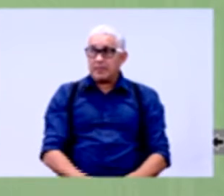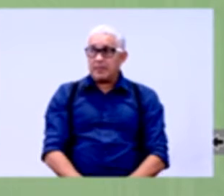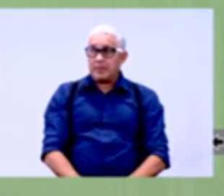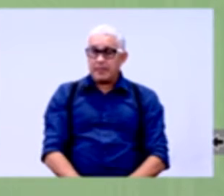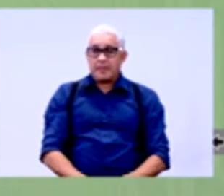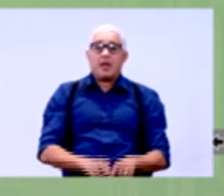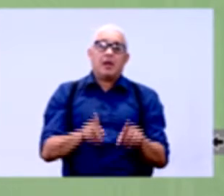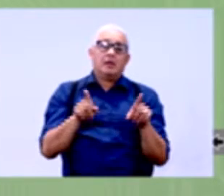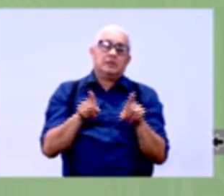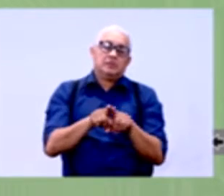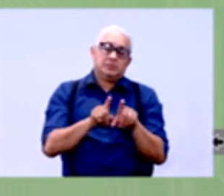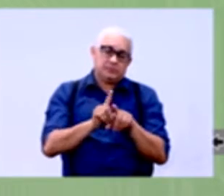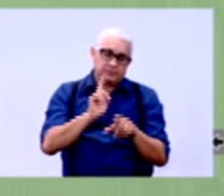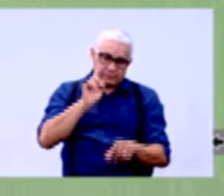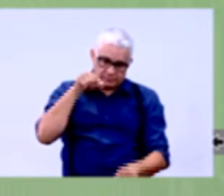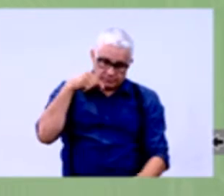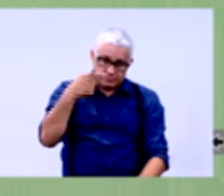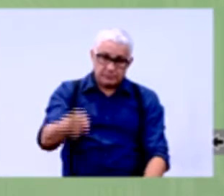e